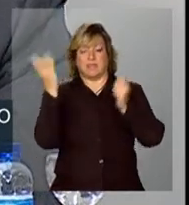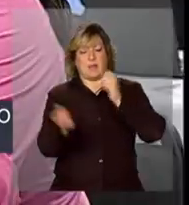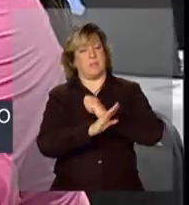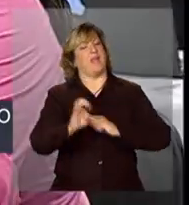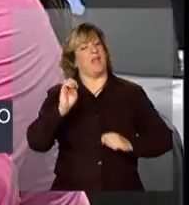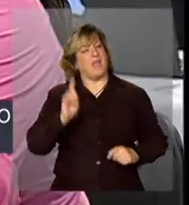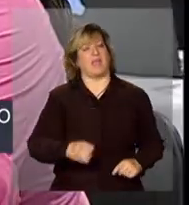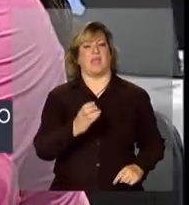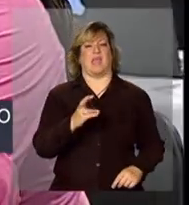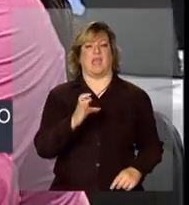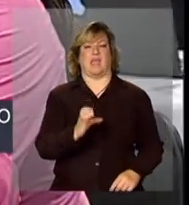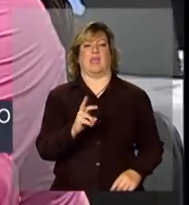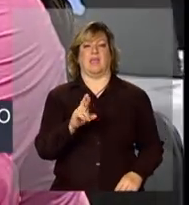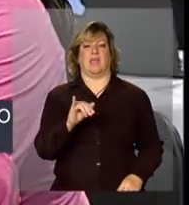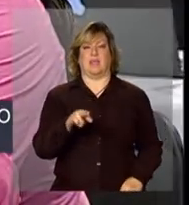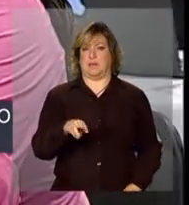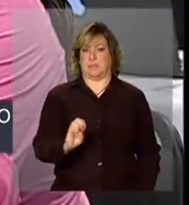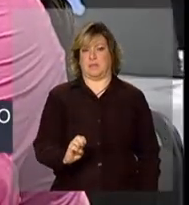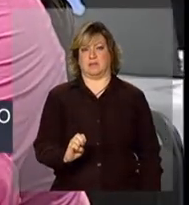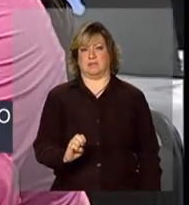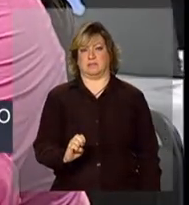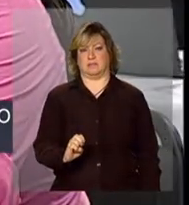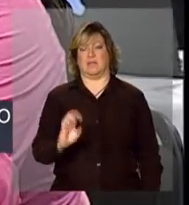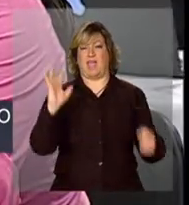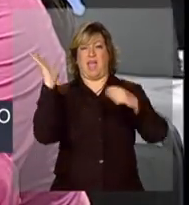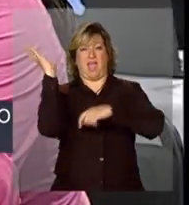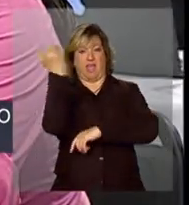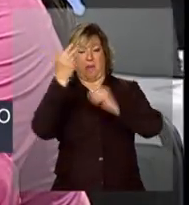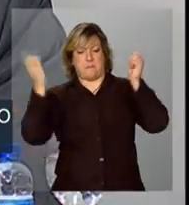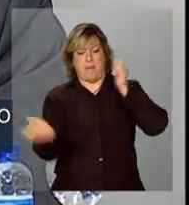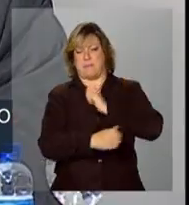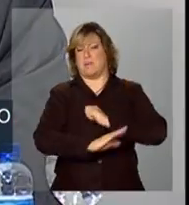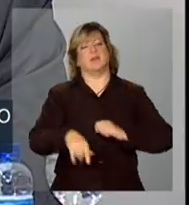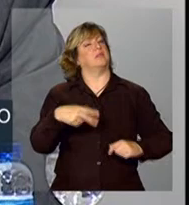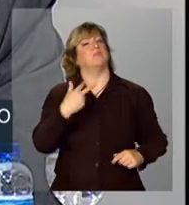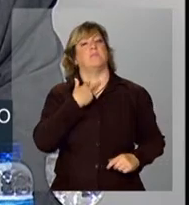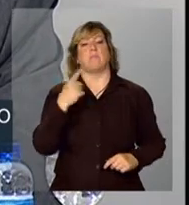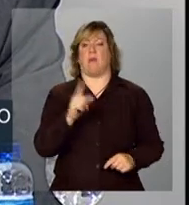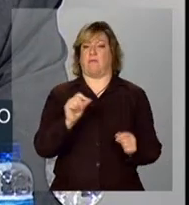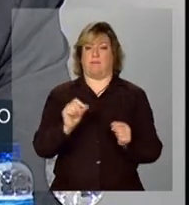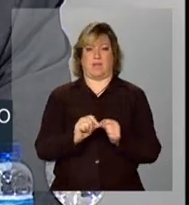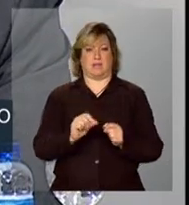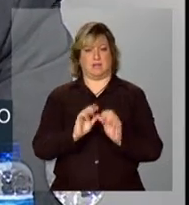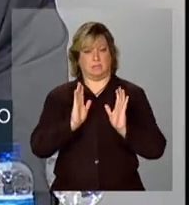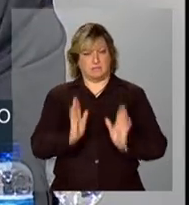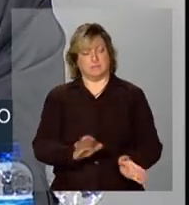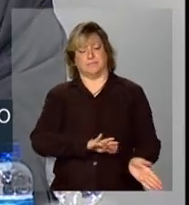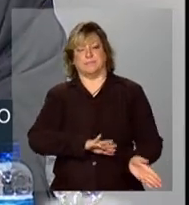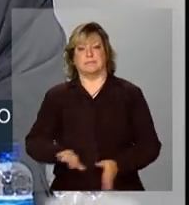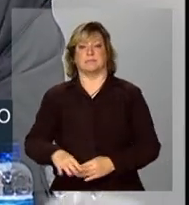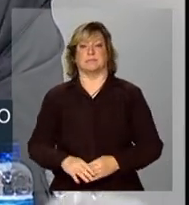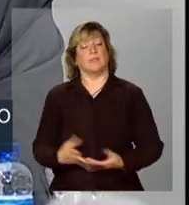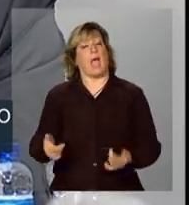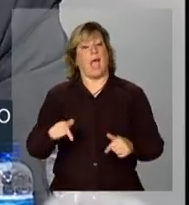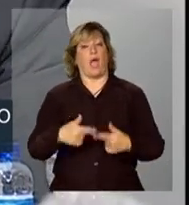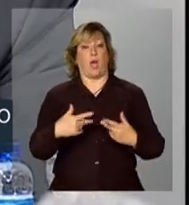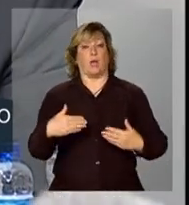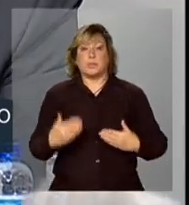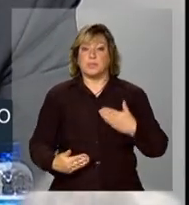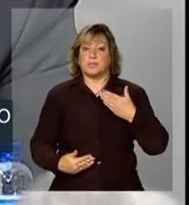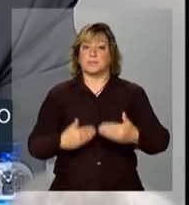crime. Tá? Isso não se faz. Ponto. Não é? A coisa está mudando.